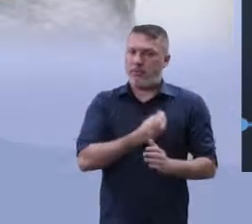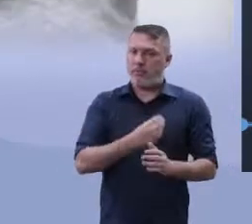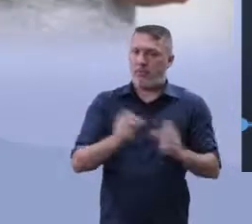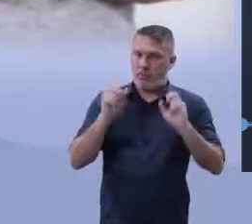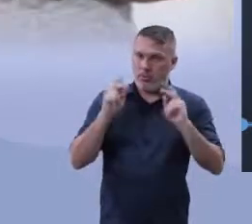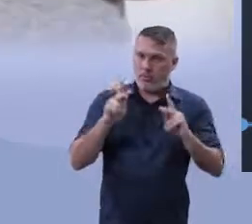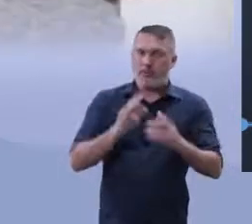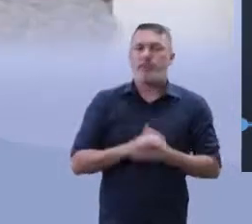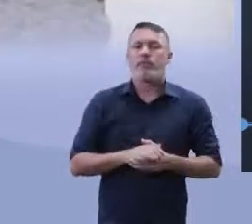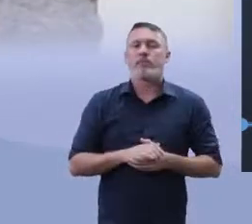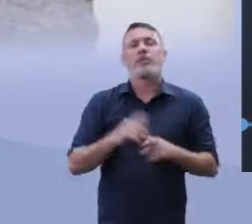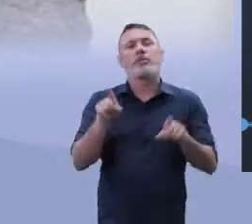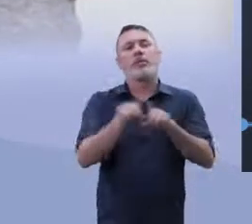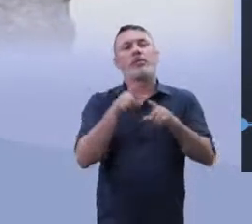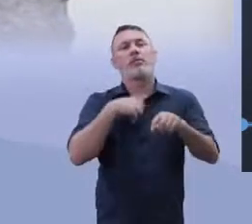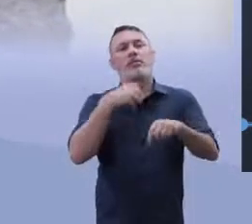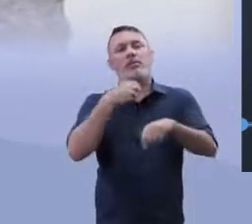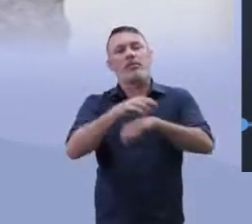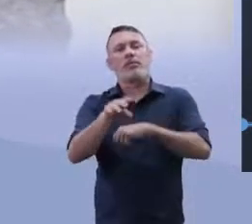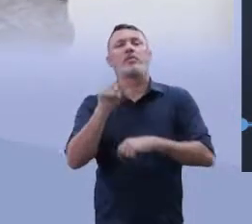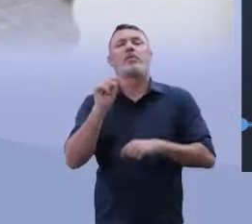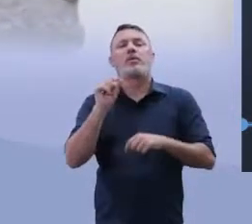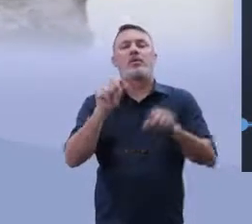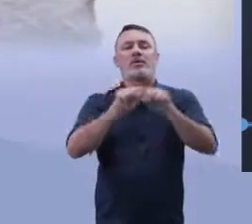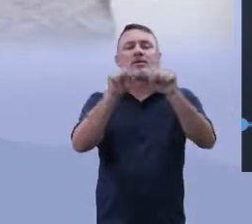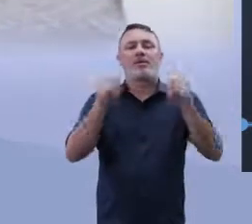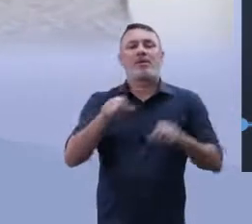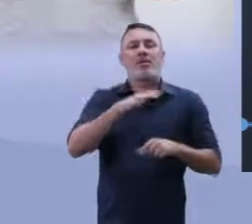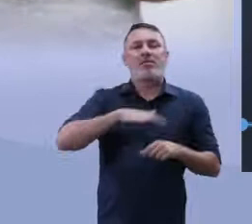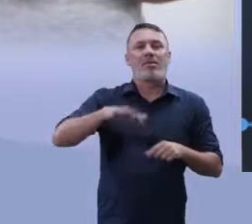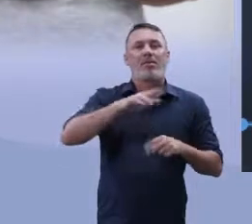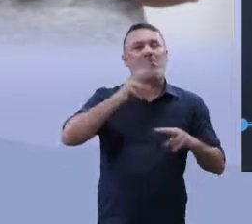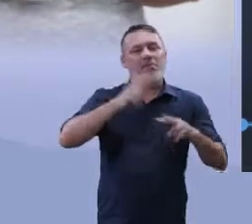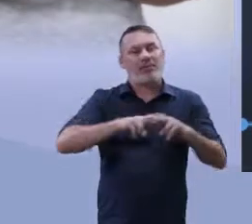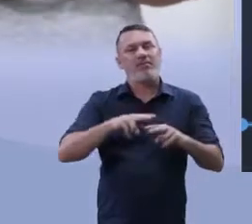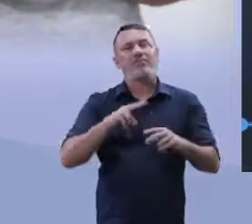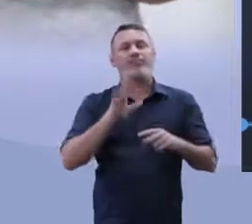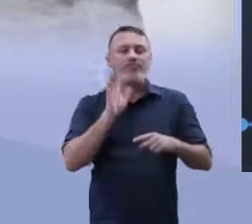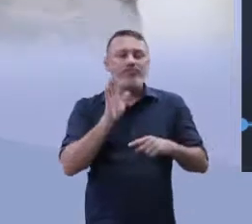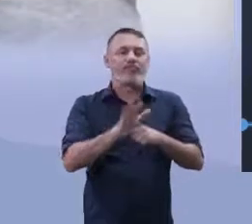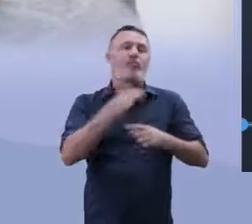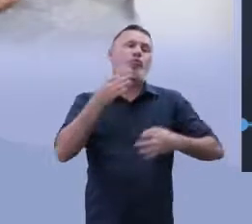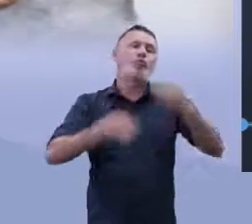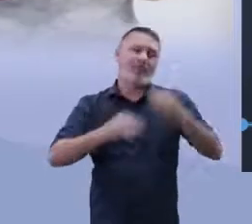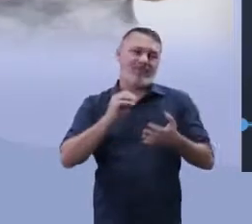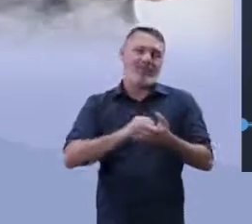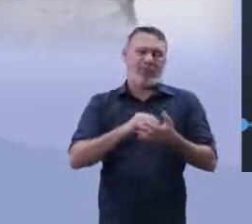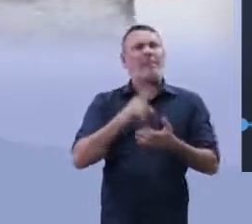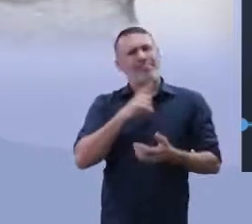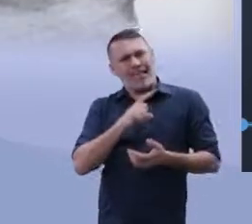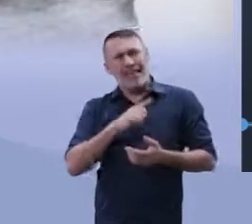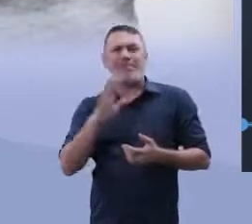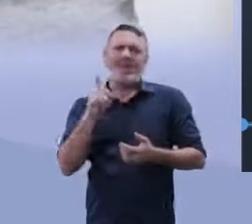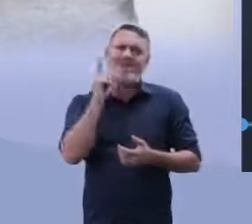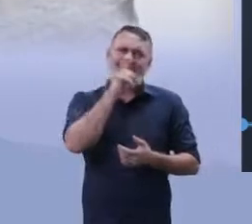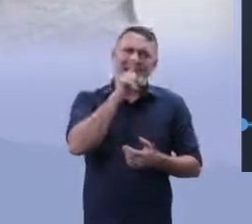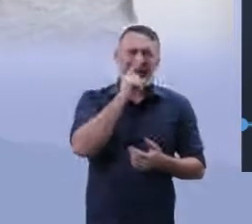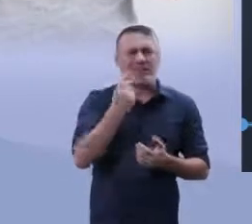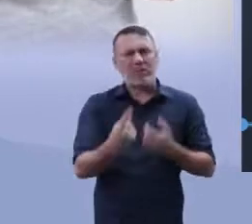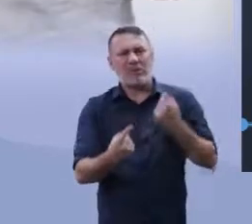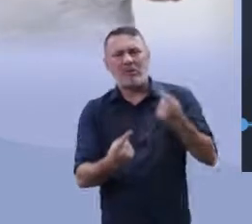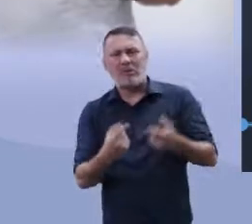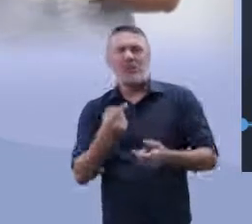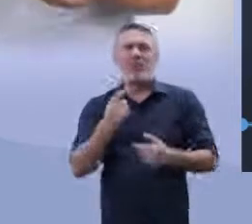Ok? Falei com vocês que o sistema prisional ele passa por problemas de falta de assistência jurídica. Nós até temos, mas elas são ineficazes por conta